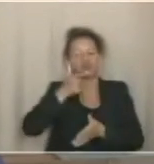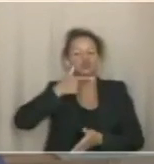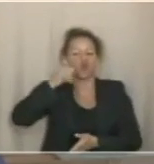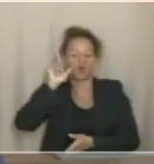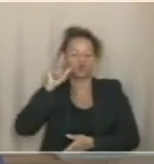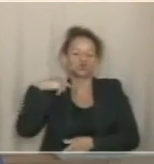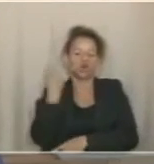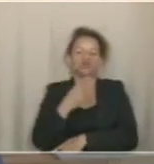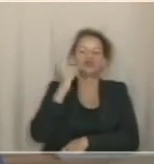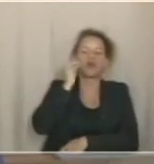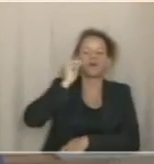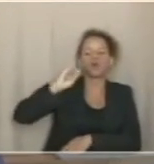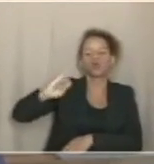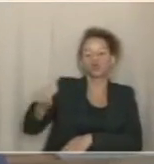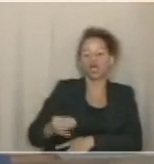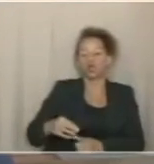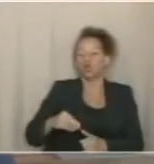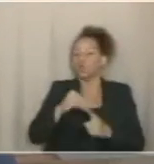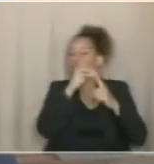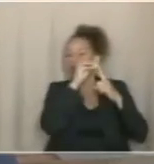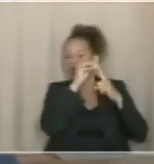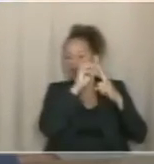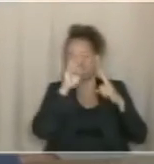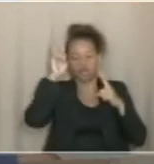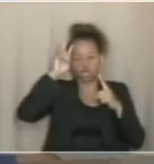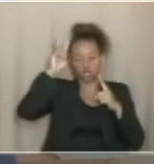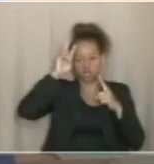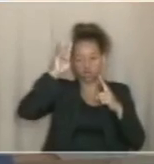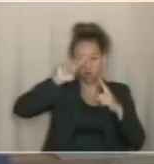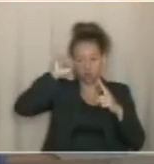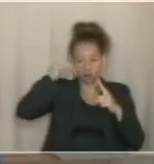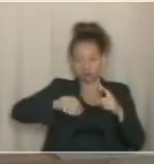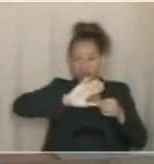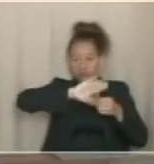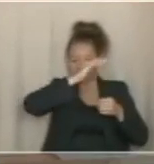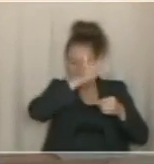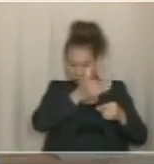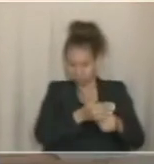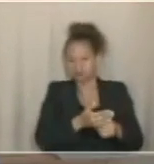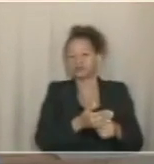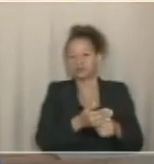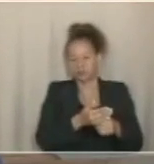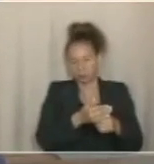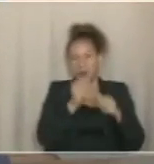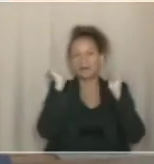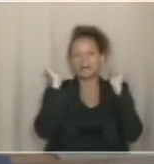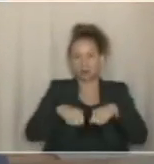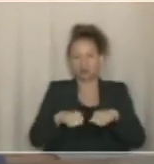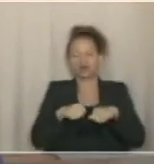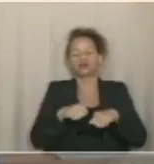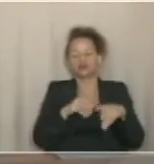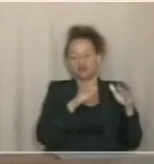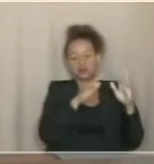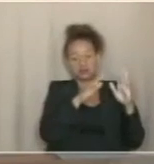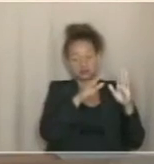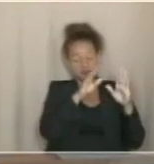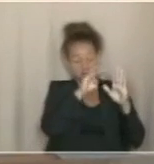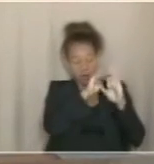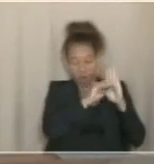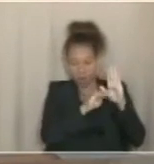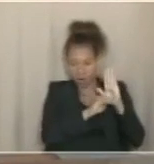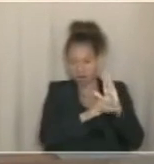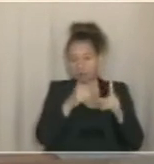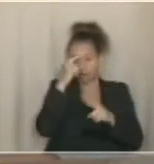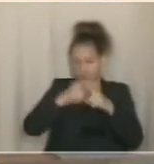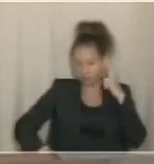ter a oportunidade única na história, nesta Casa Legislativa, de poder, neste programa de erradicação do trabalho